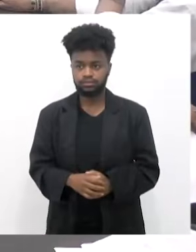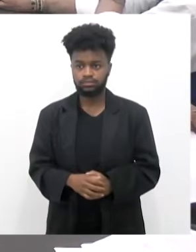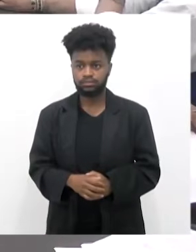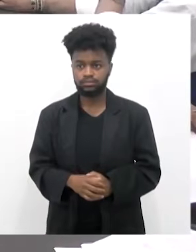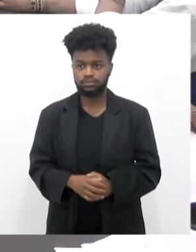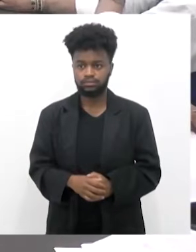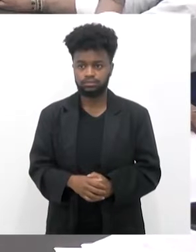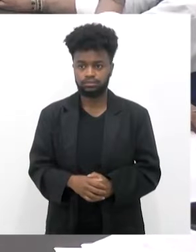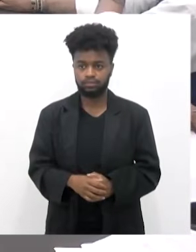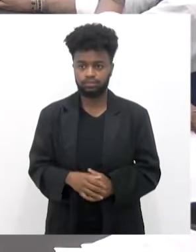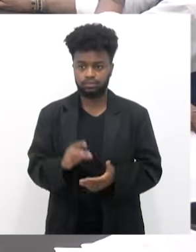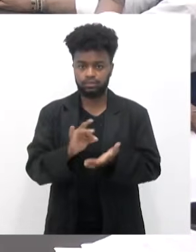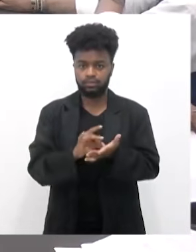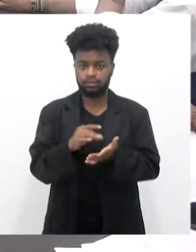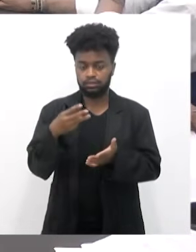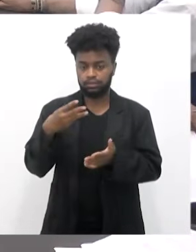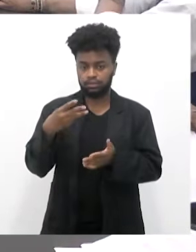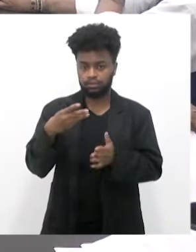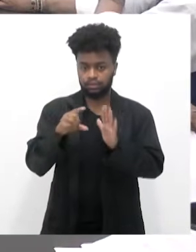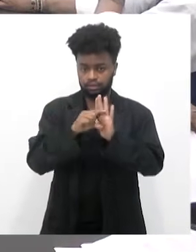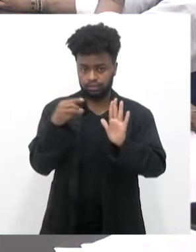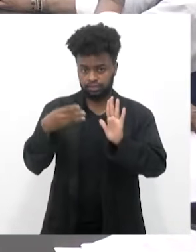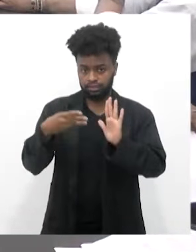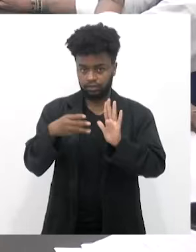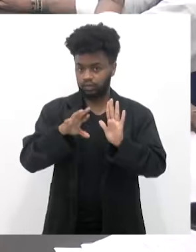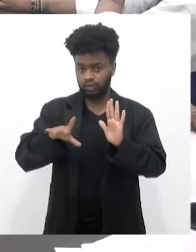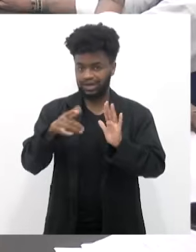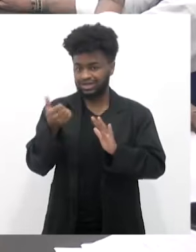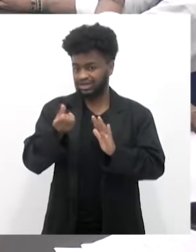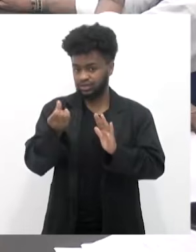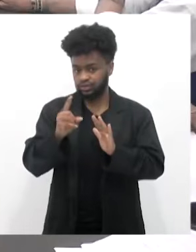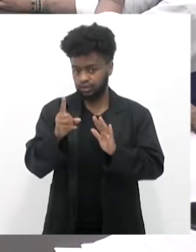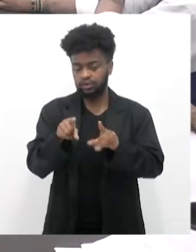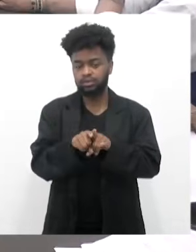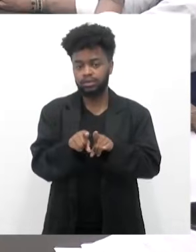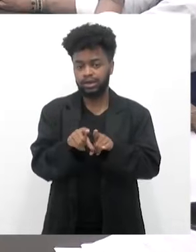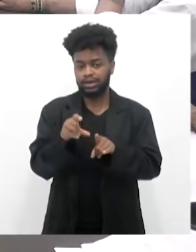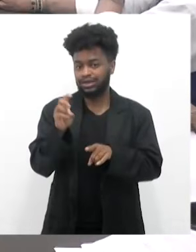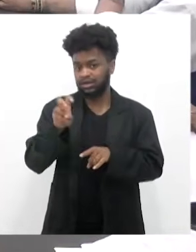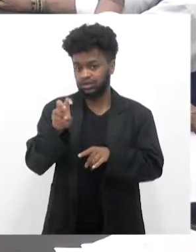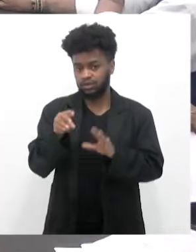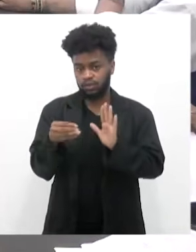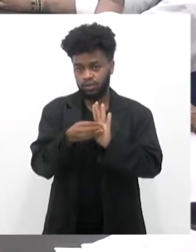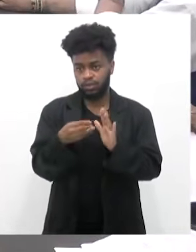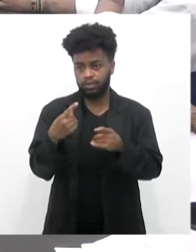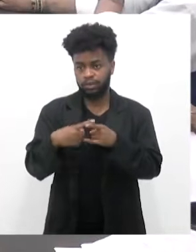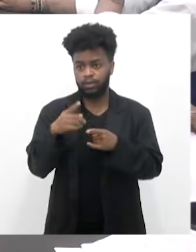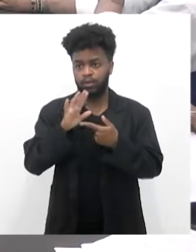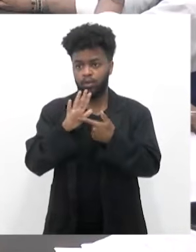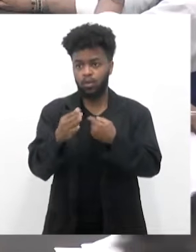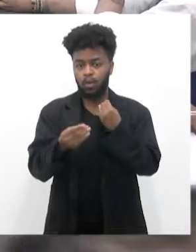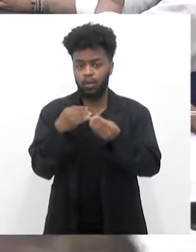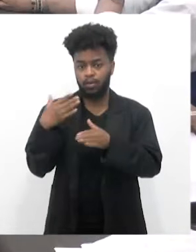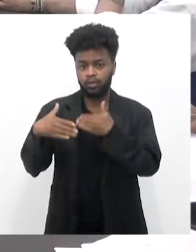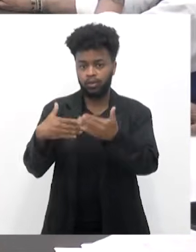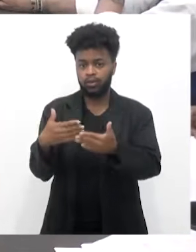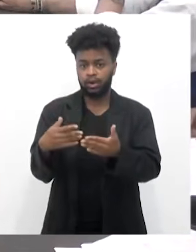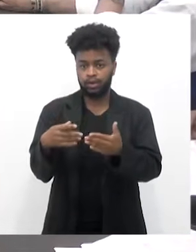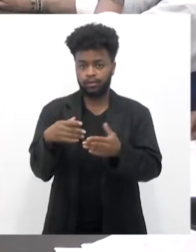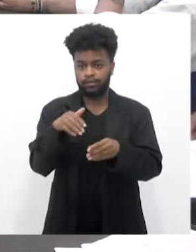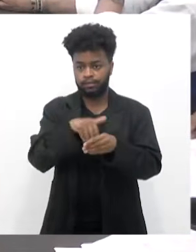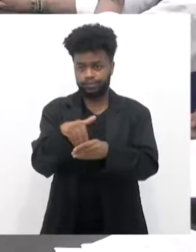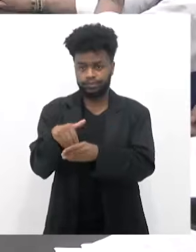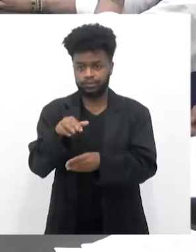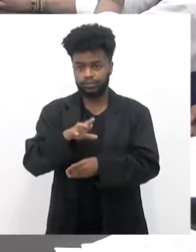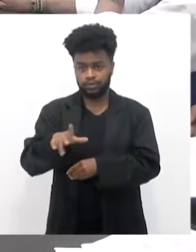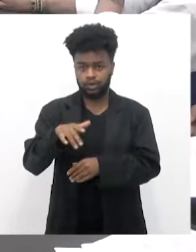verdade é trazer aquele parágrafo 3º não para o 6º, mas para o 5º. Porque o 5º fala do procedimento da eleição, Sim. não é da inscrição, do procedimento.